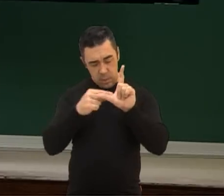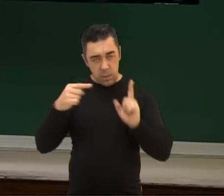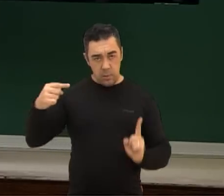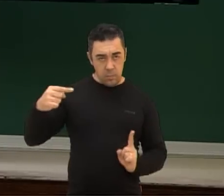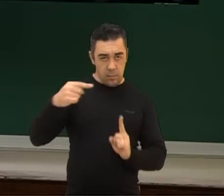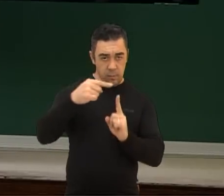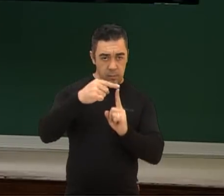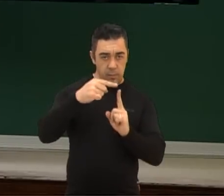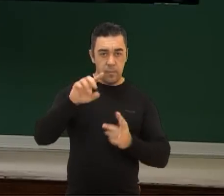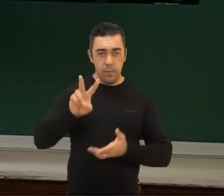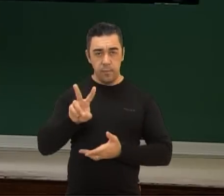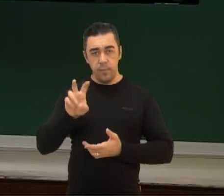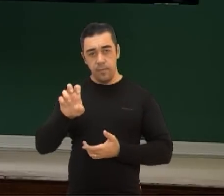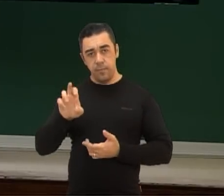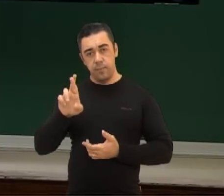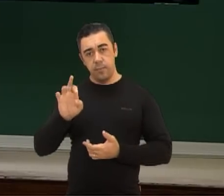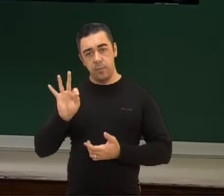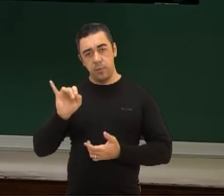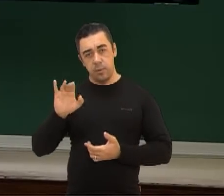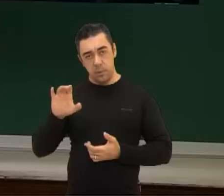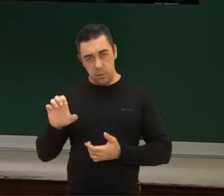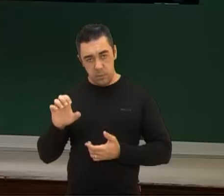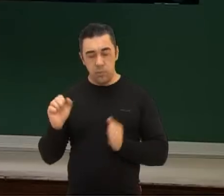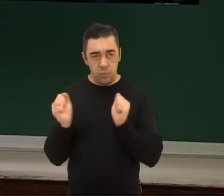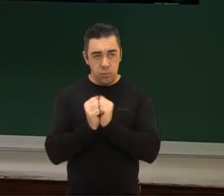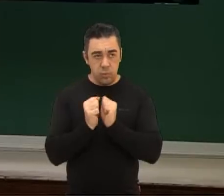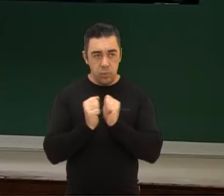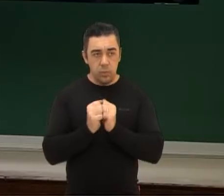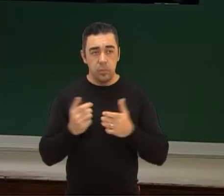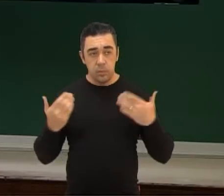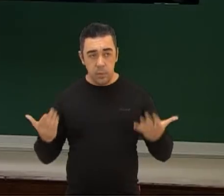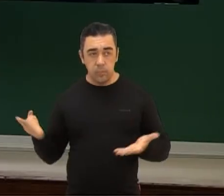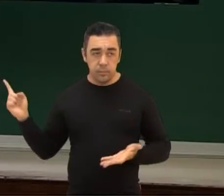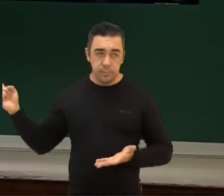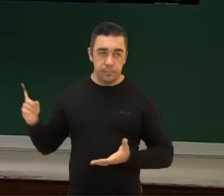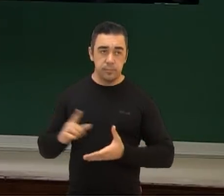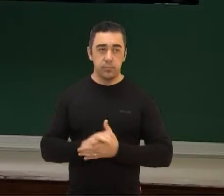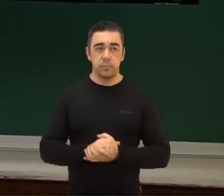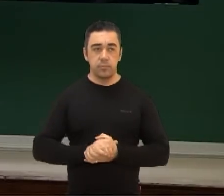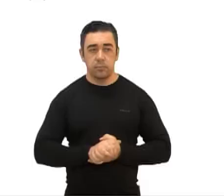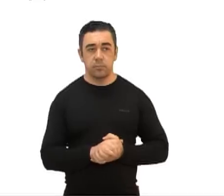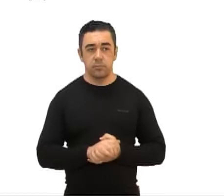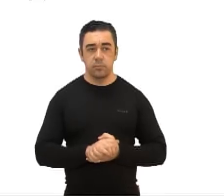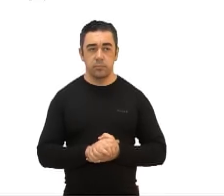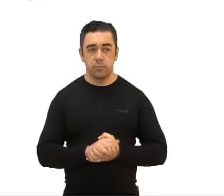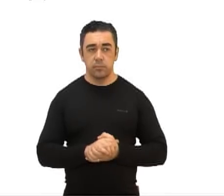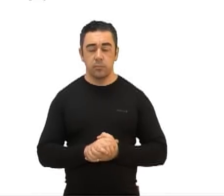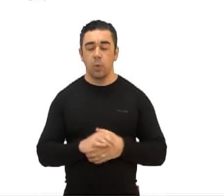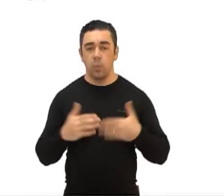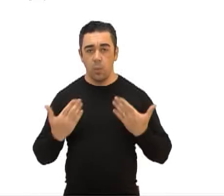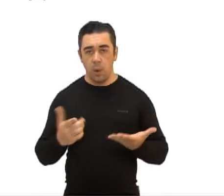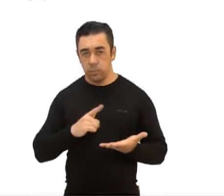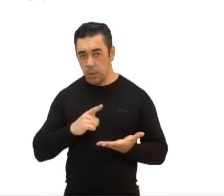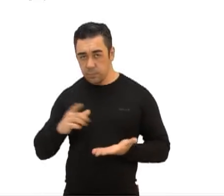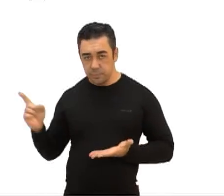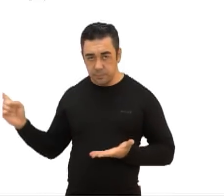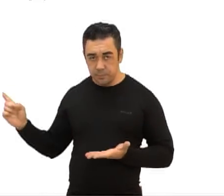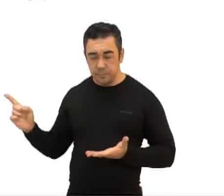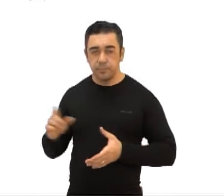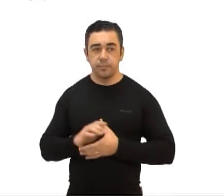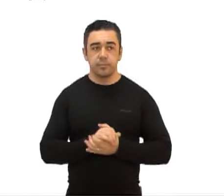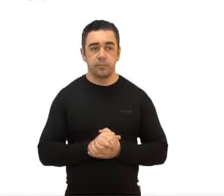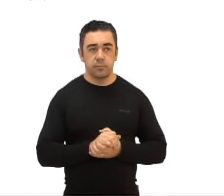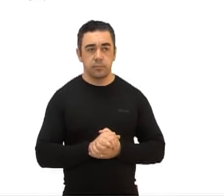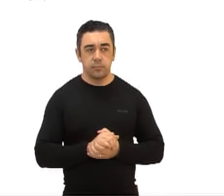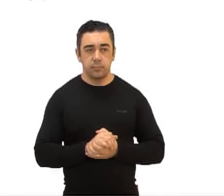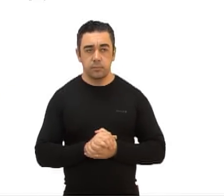do vértice, eles têm que estar lado a lado em comum. Então, aqui nós temos quais que são